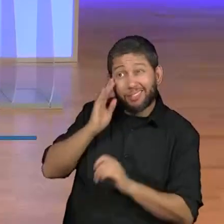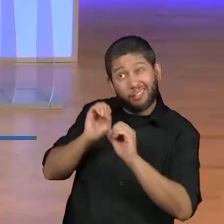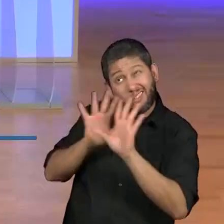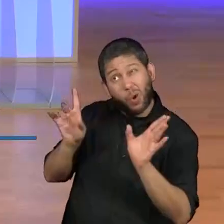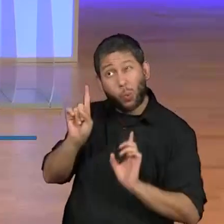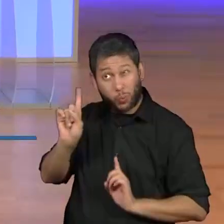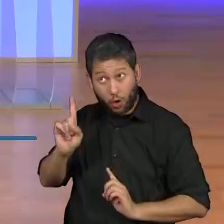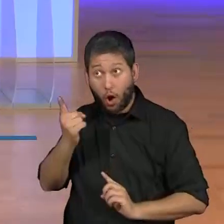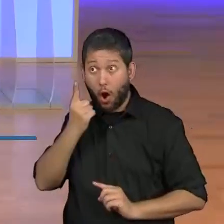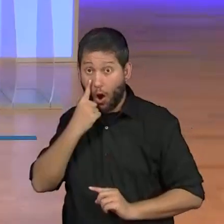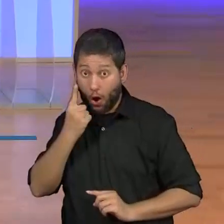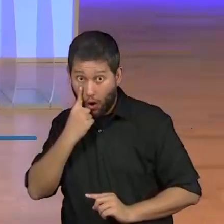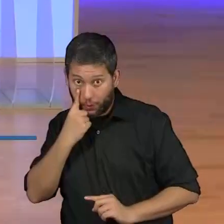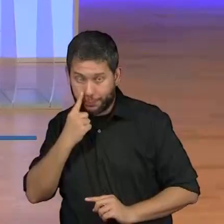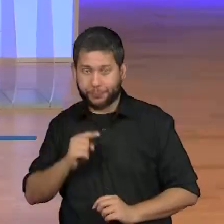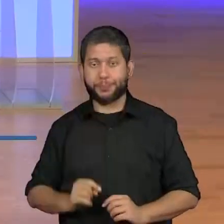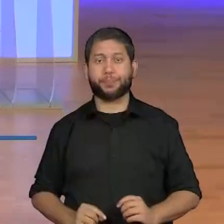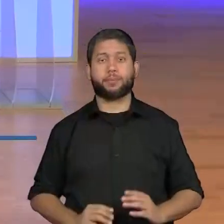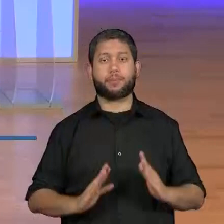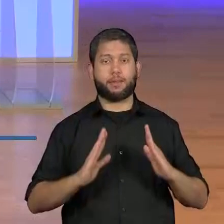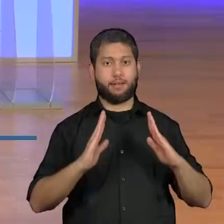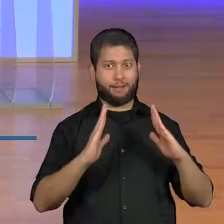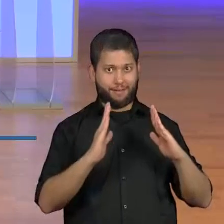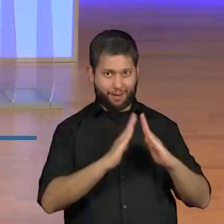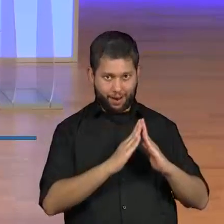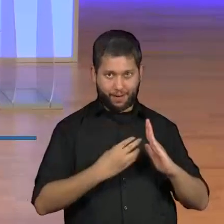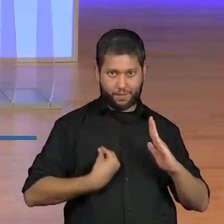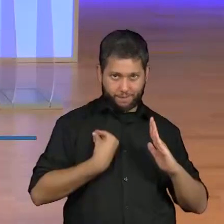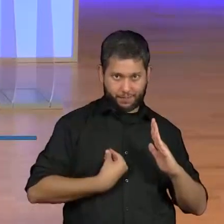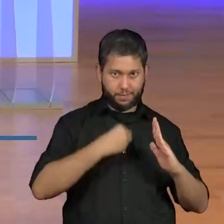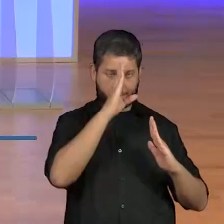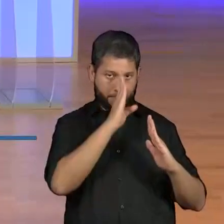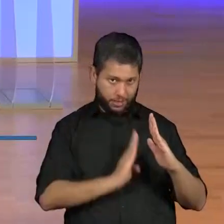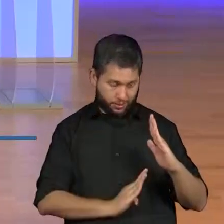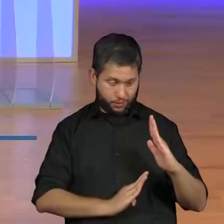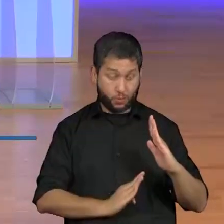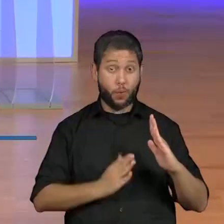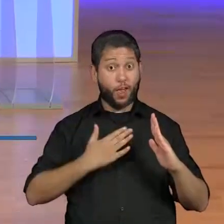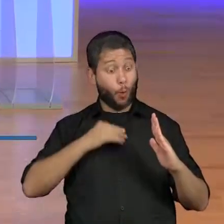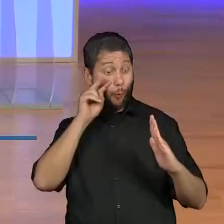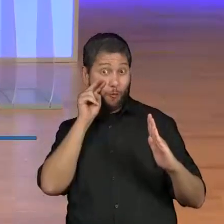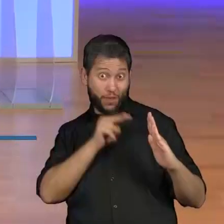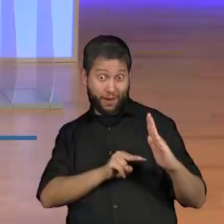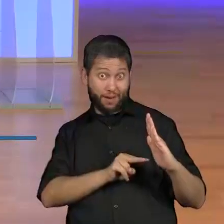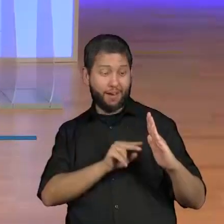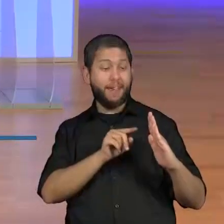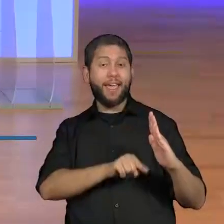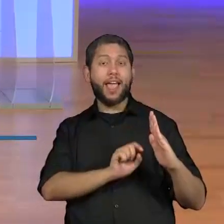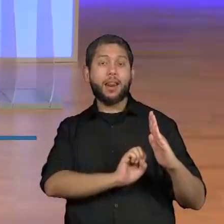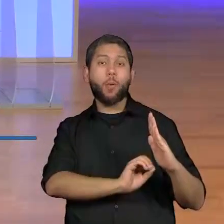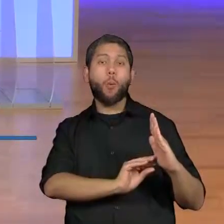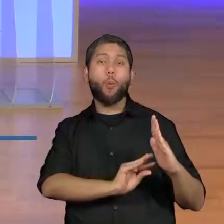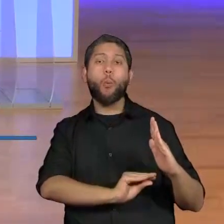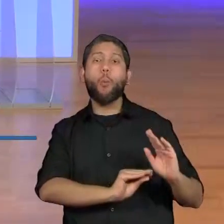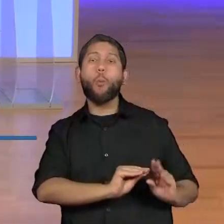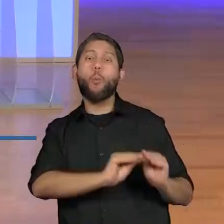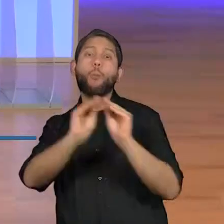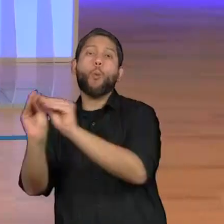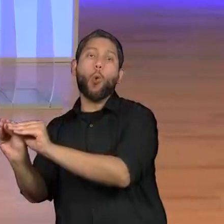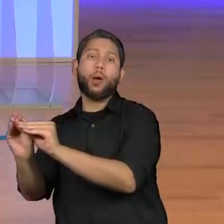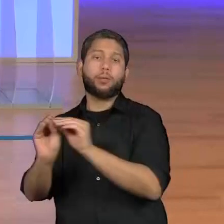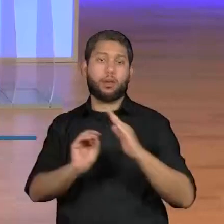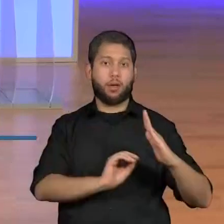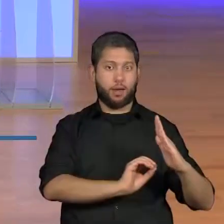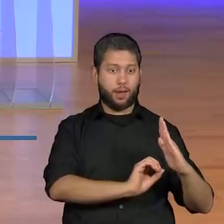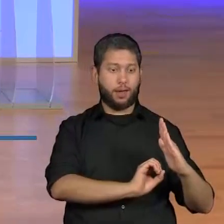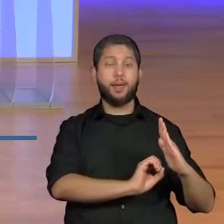direitinho. Emigrante é aquele que sai do Brasil, então, e vai para um outro país. Isso. Sai do seu país e vai para um outro.